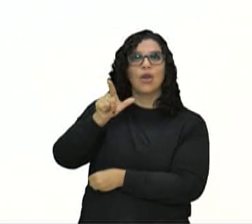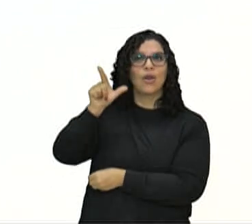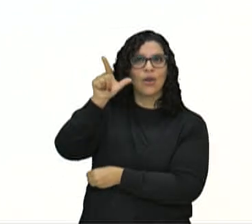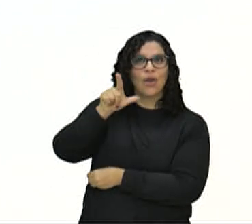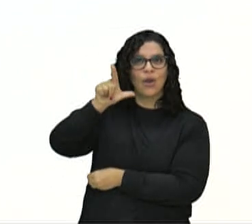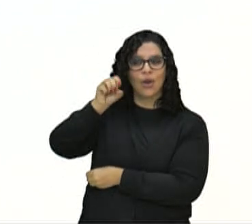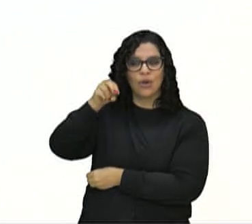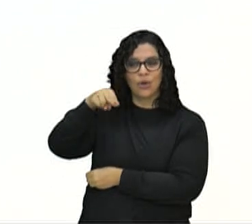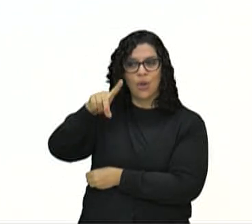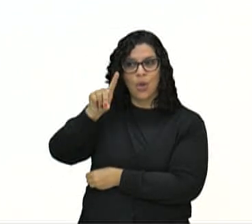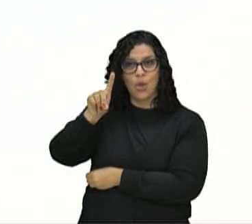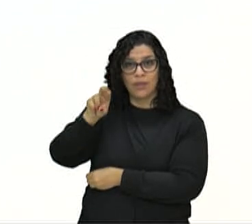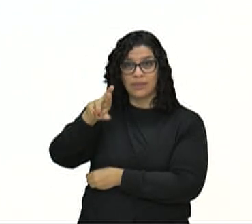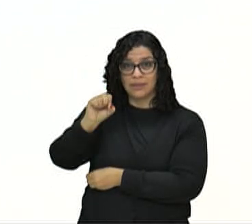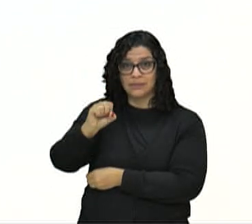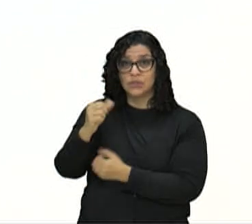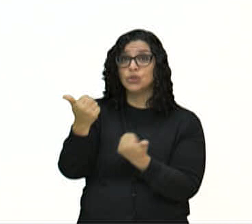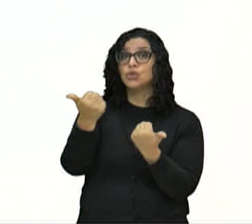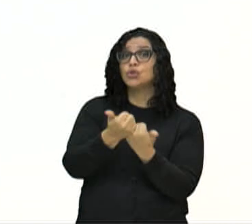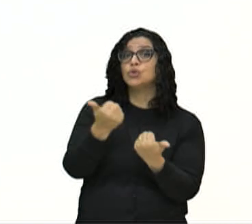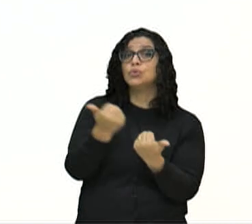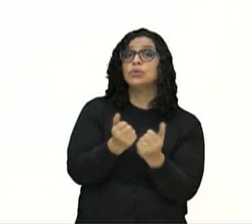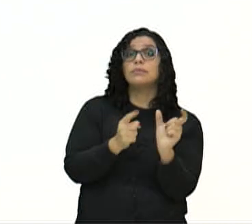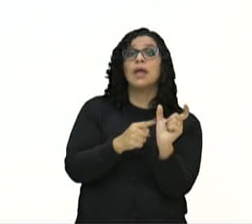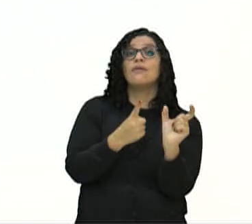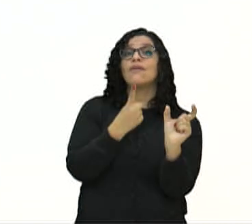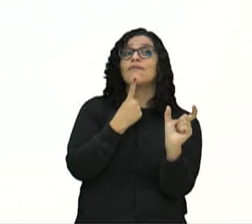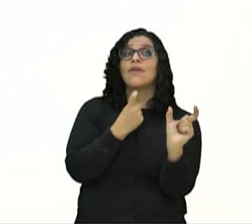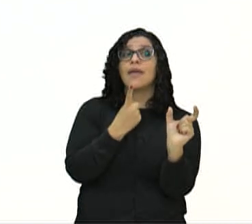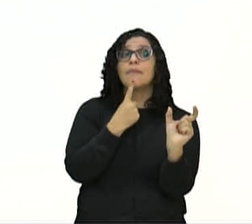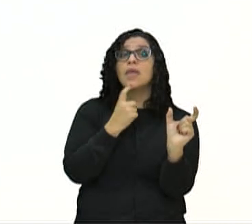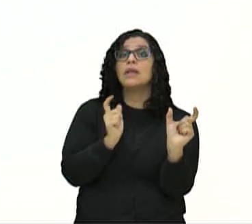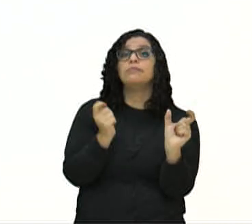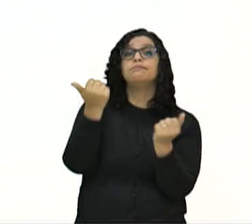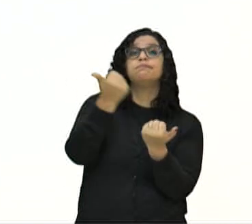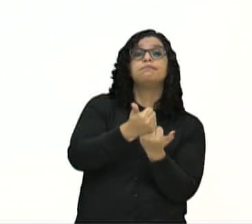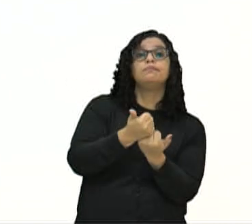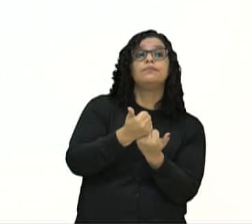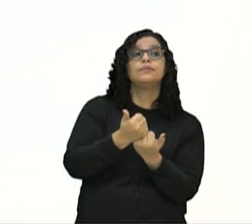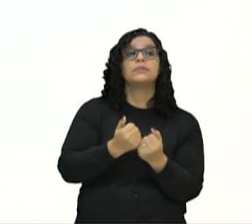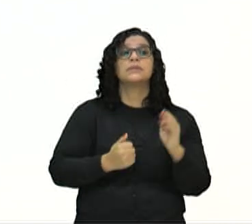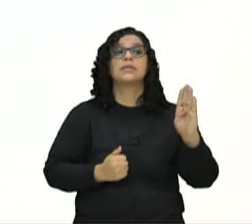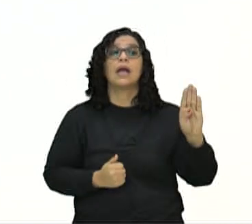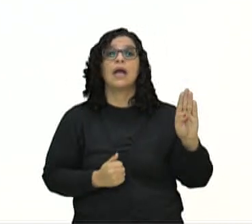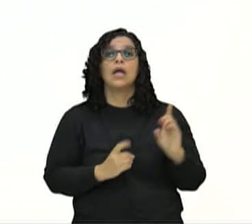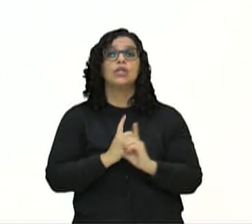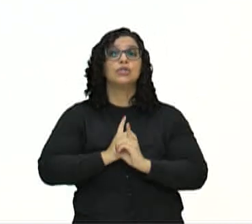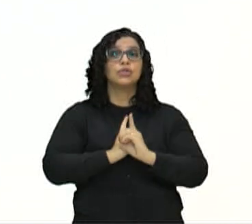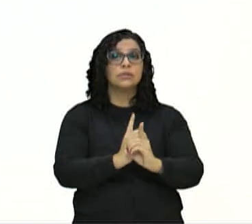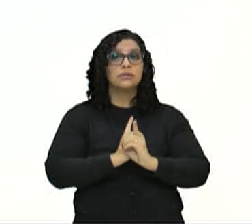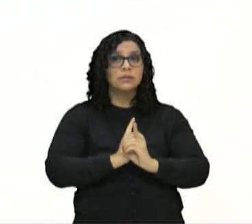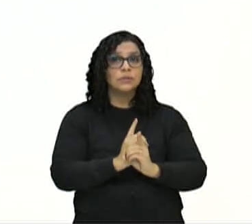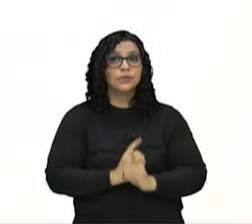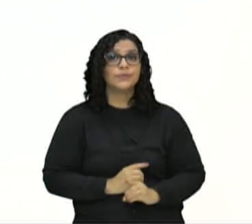Podemos substituir a palavra em destaque no texto por discípulo,